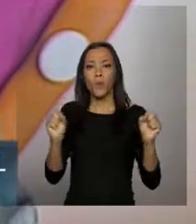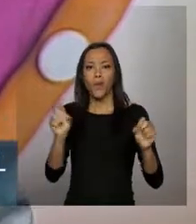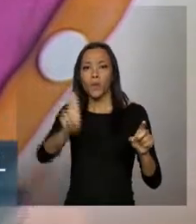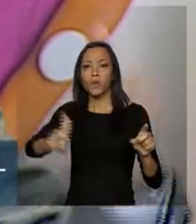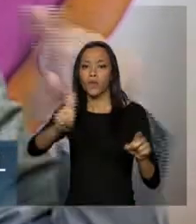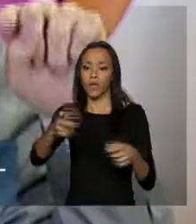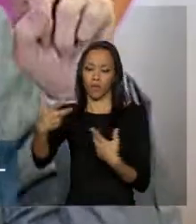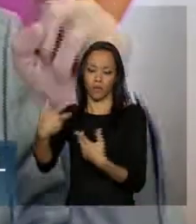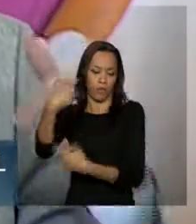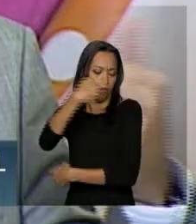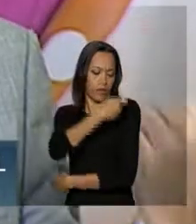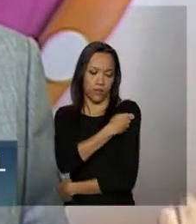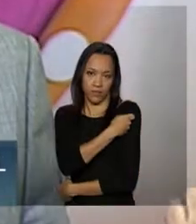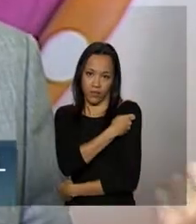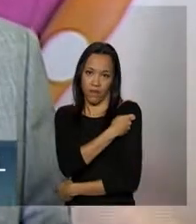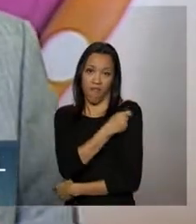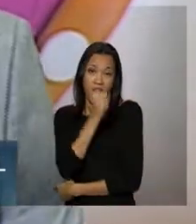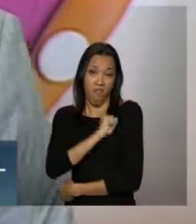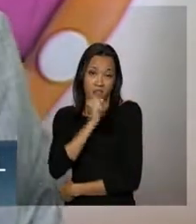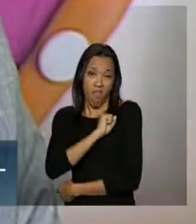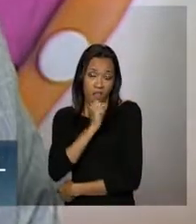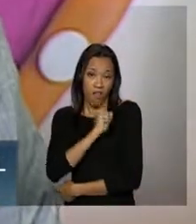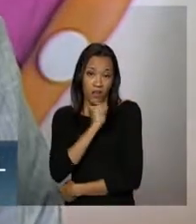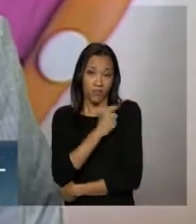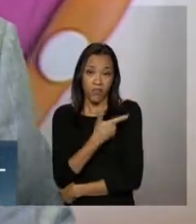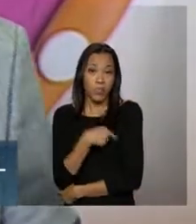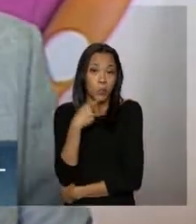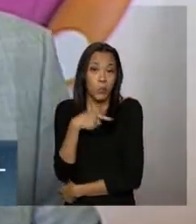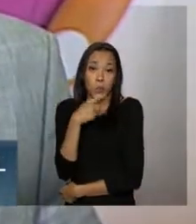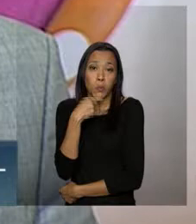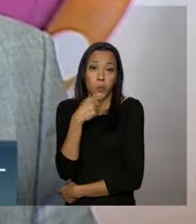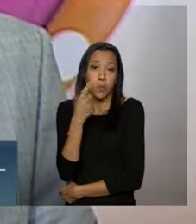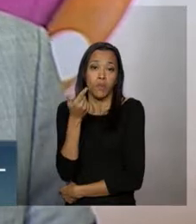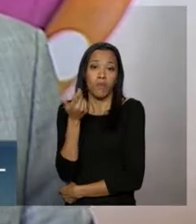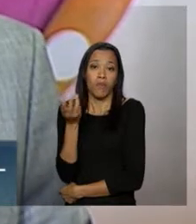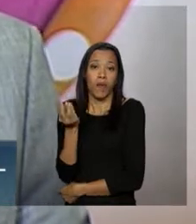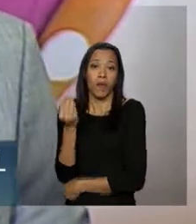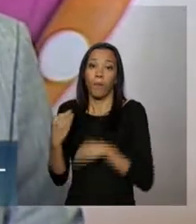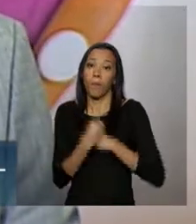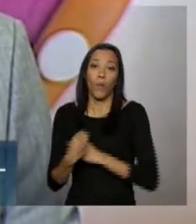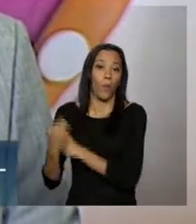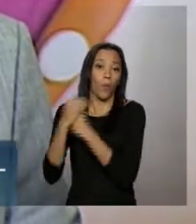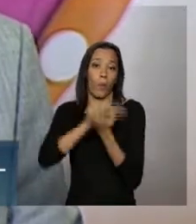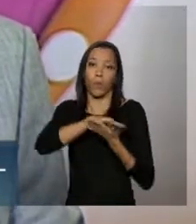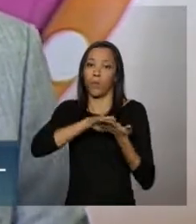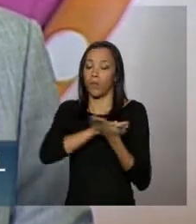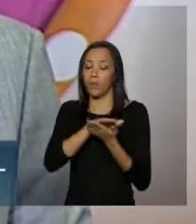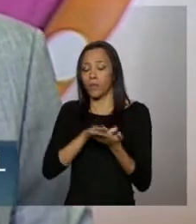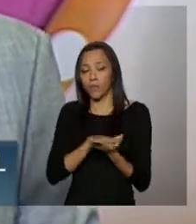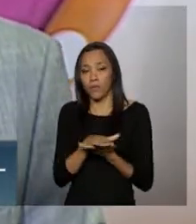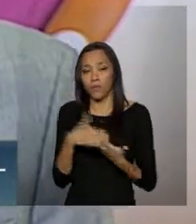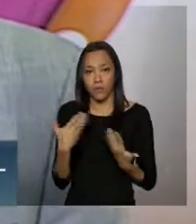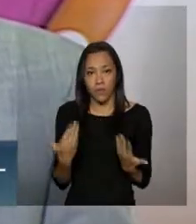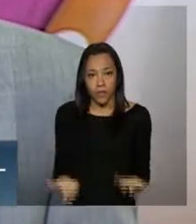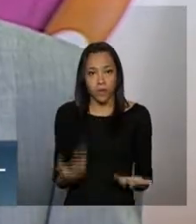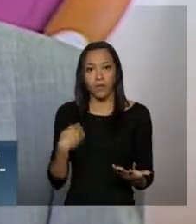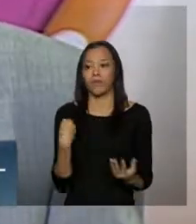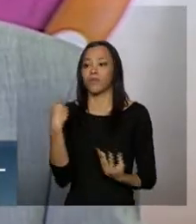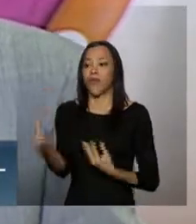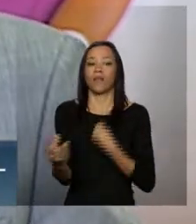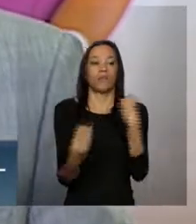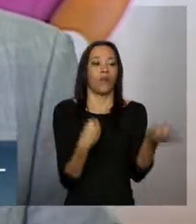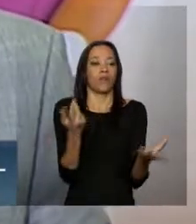utilizando uma vacina, entre aspas, velha, sem capacidade de resposta, porque aí nós daríamos as vacinas para as